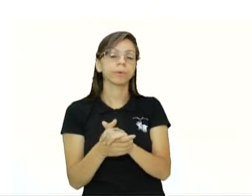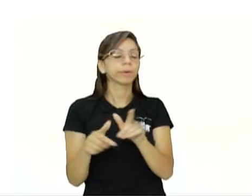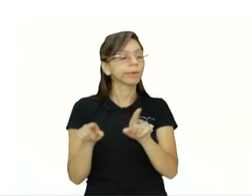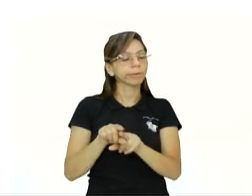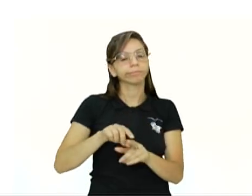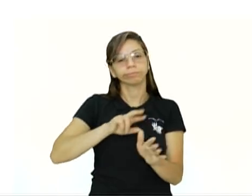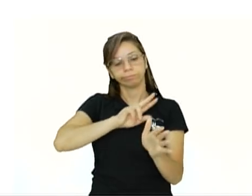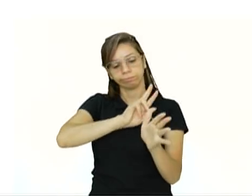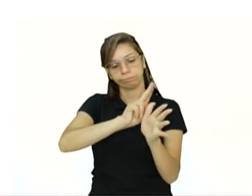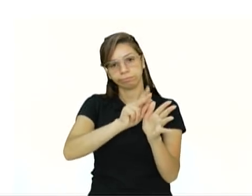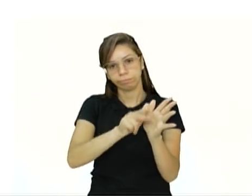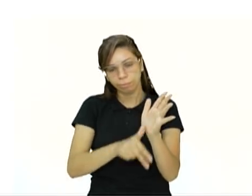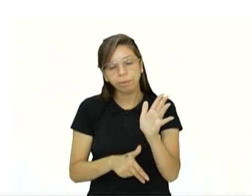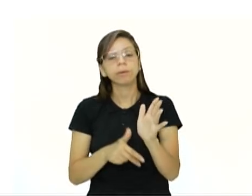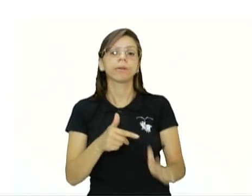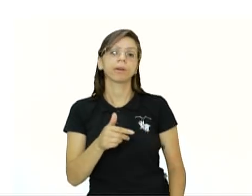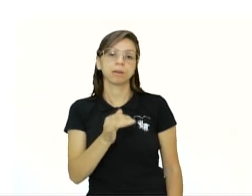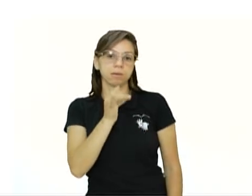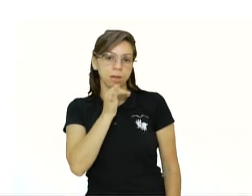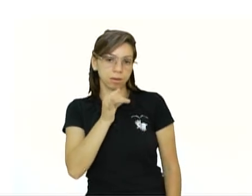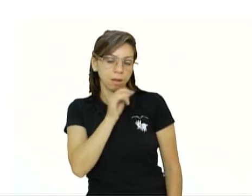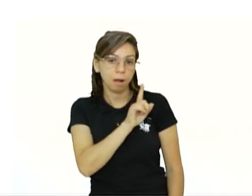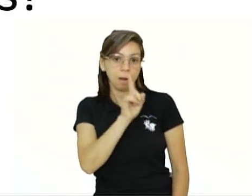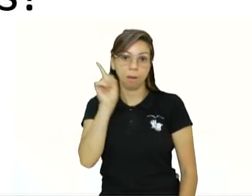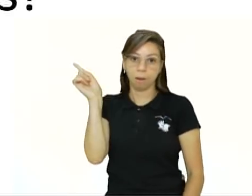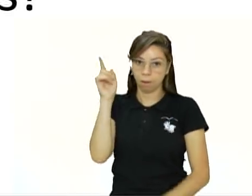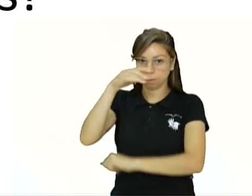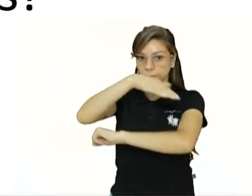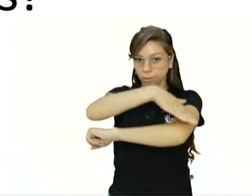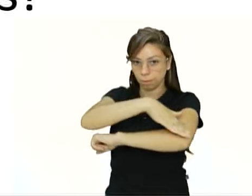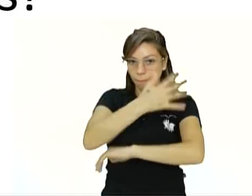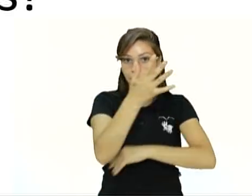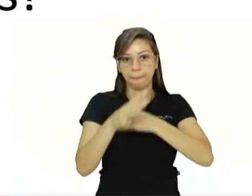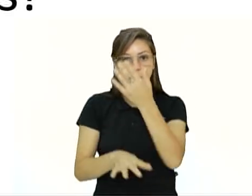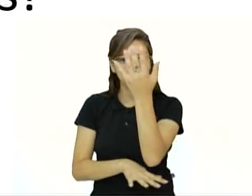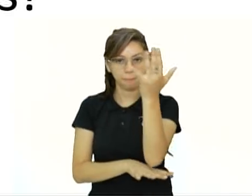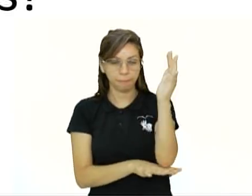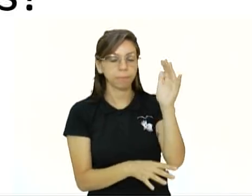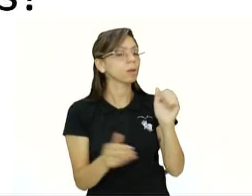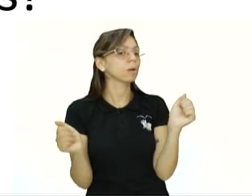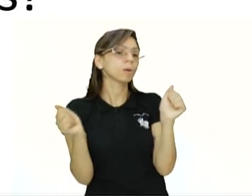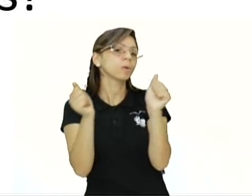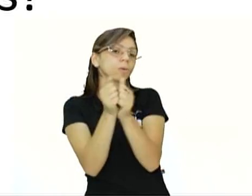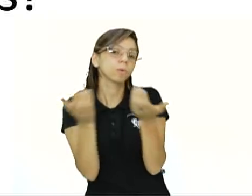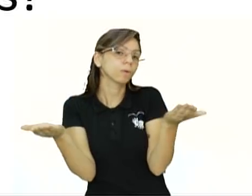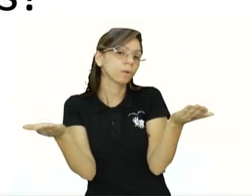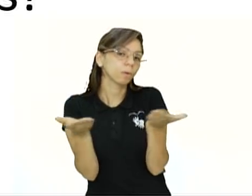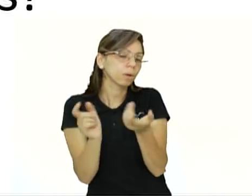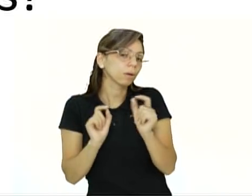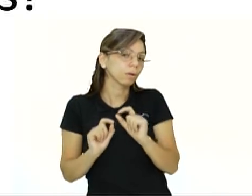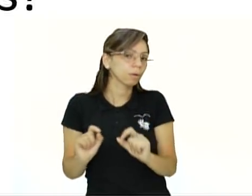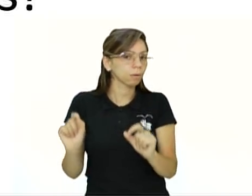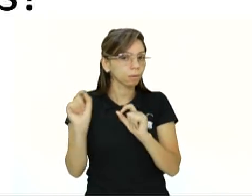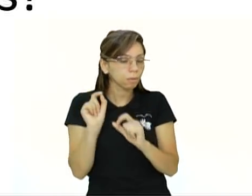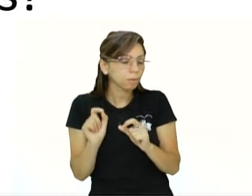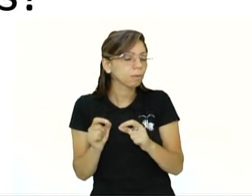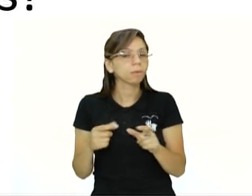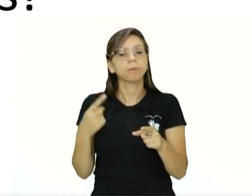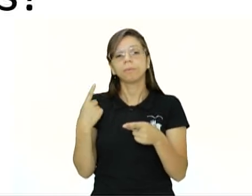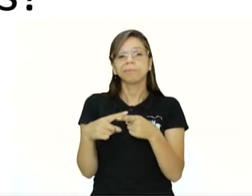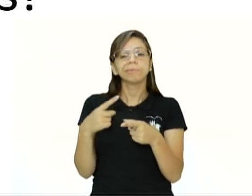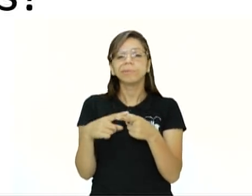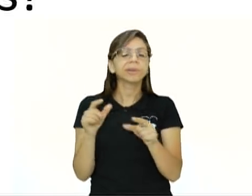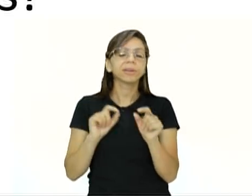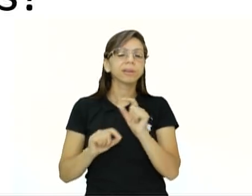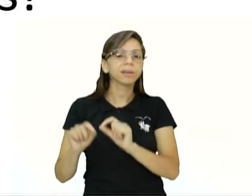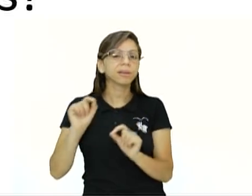exemplos que nós vimos lá no parque, certinho? E juntos, o que nós vamos fazer, prof? Por que nós estamos